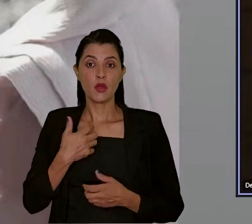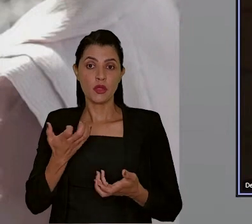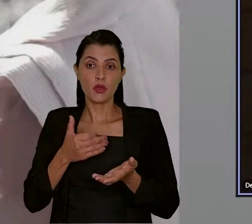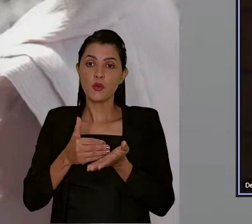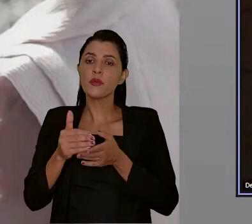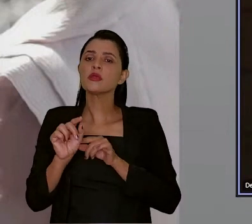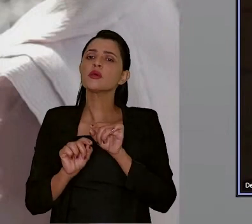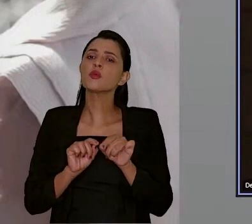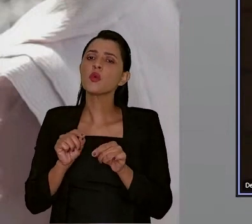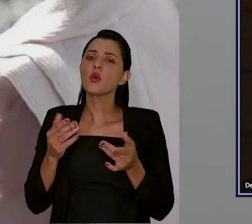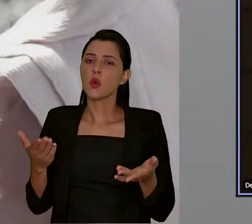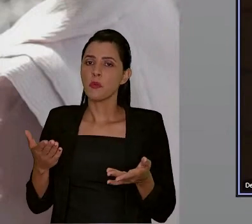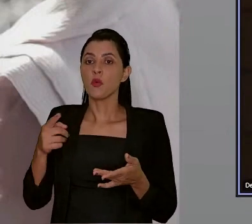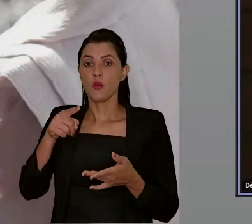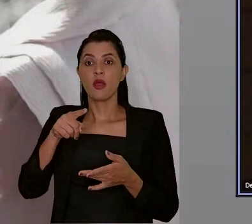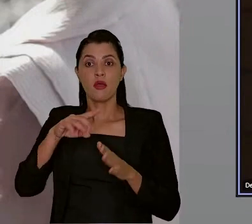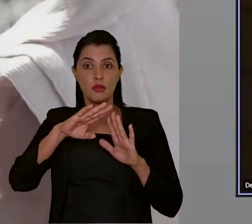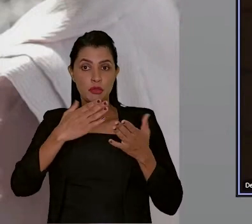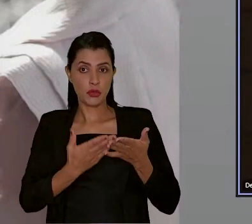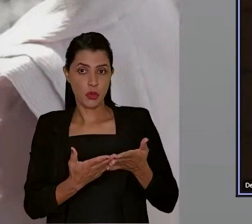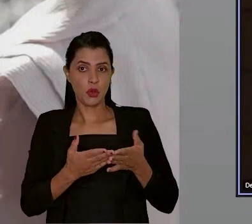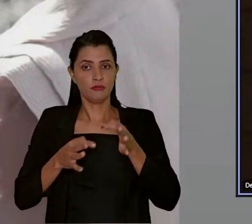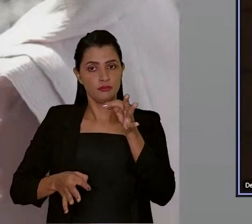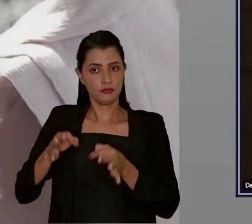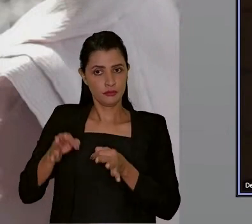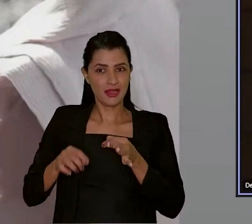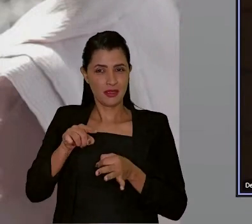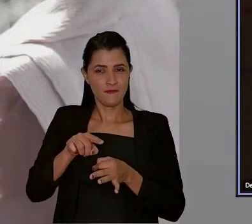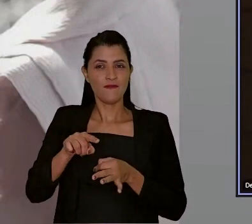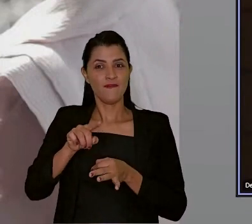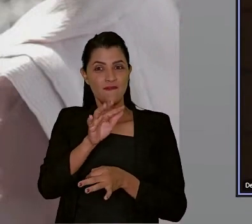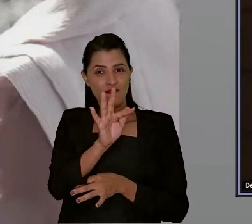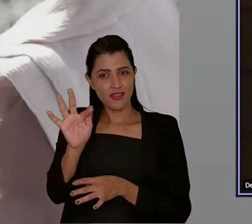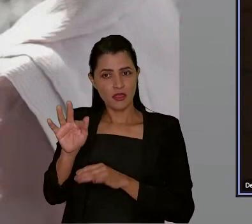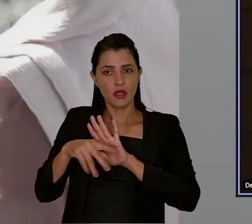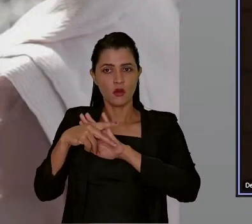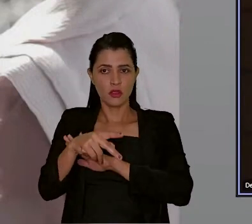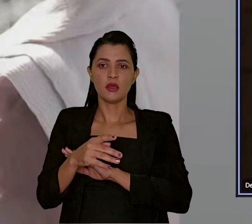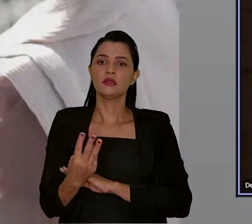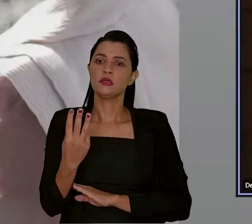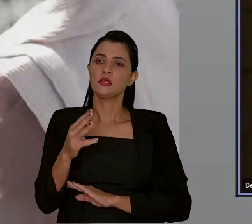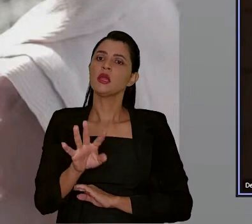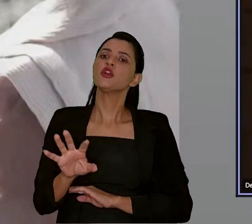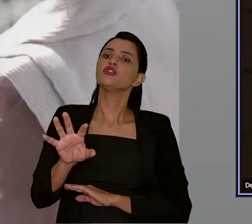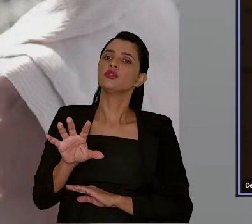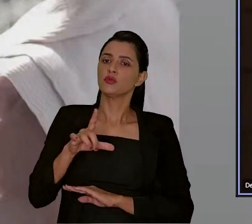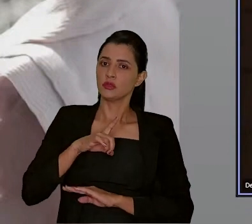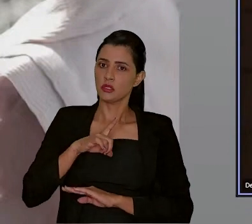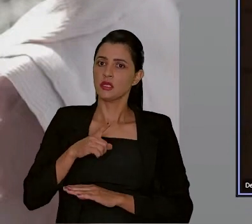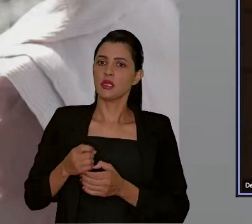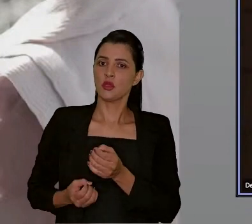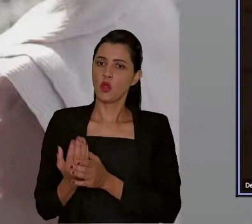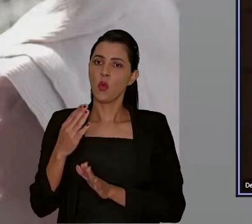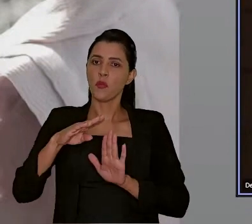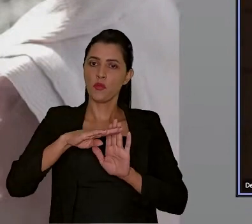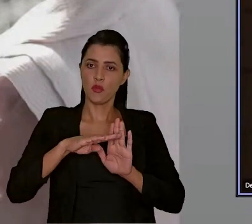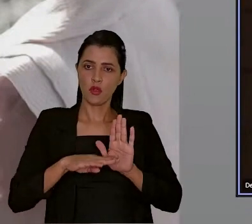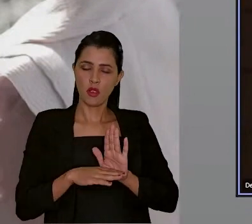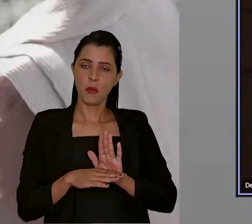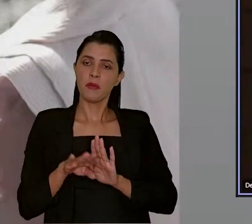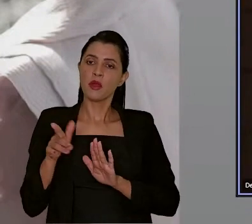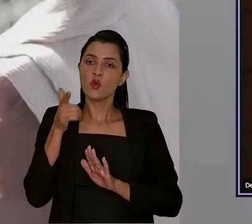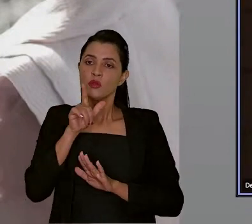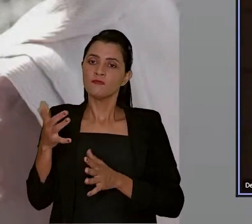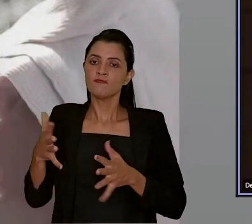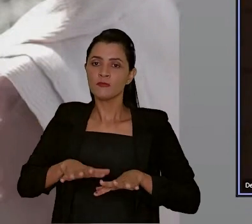inicialmente que a Escola da Magistratura Federal da Terceira Região está com um programa de melhor incluir as pessoas